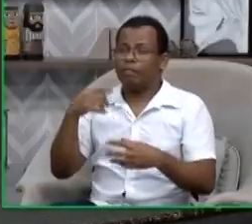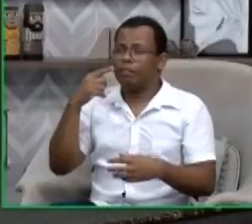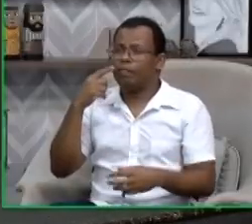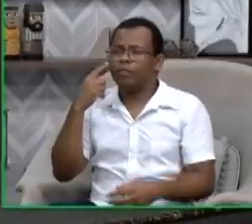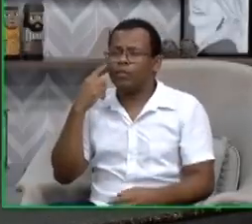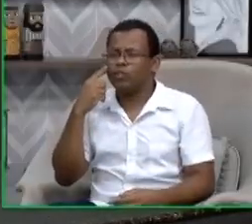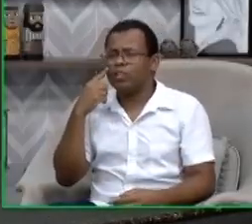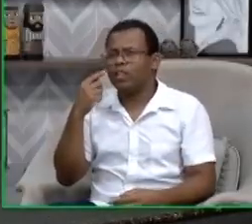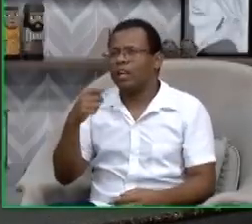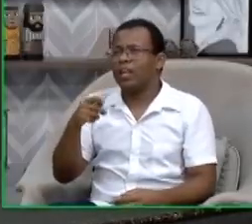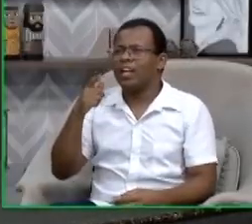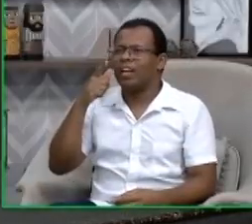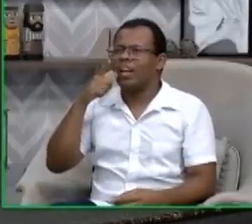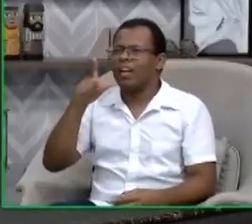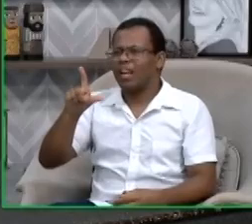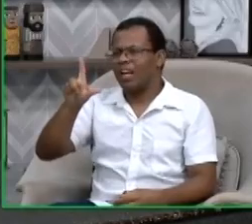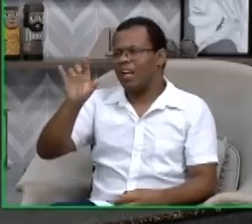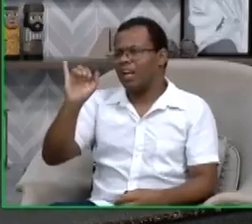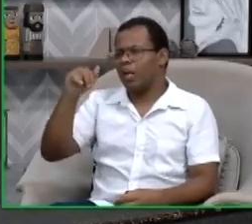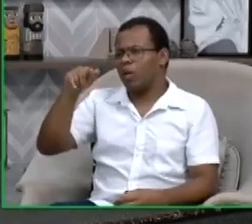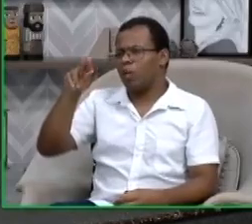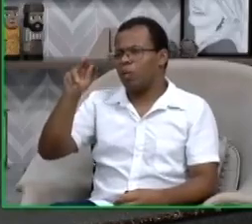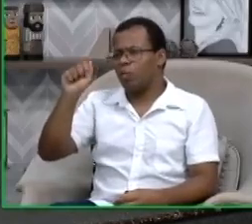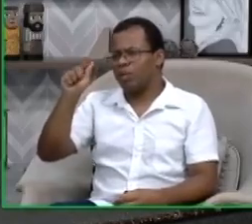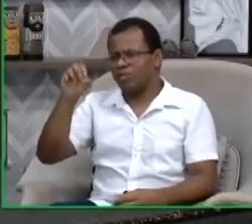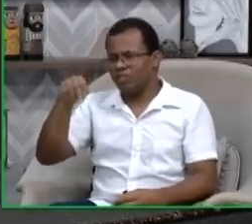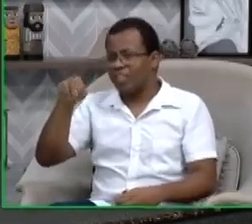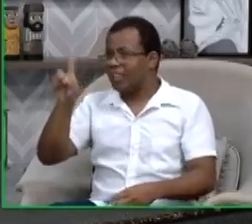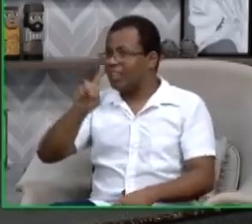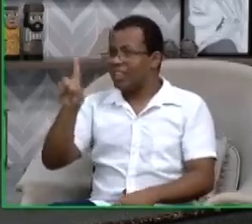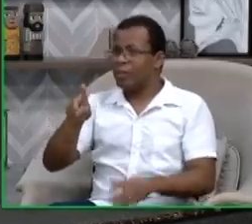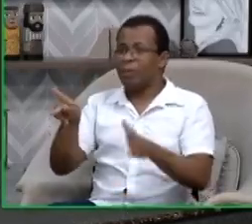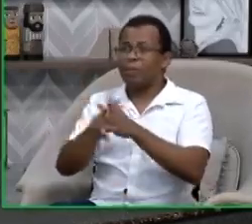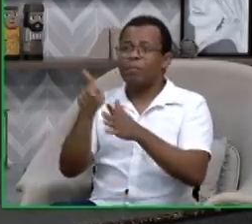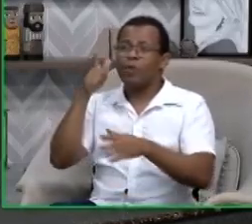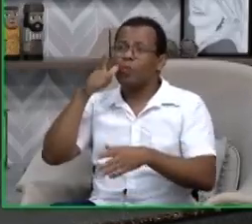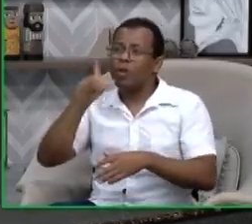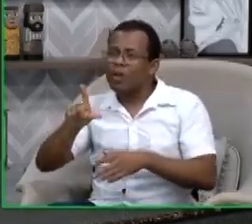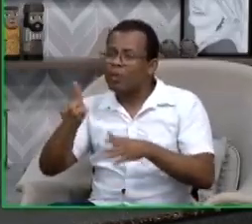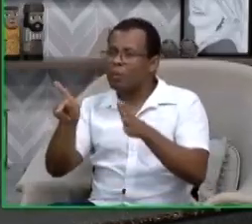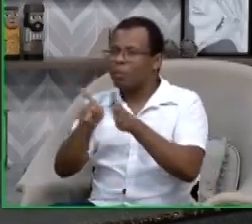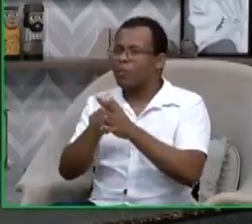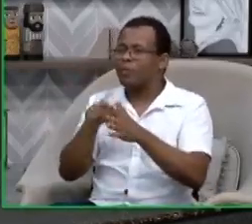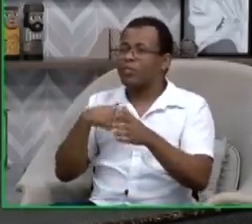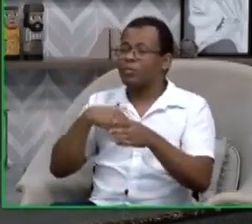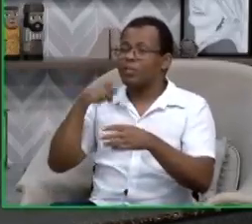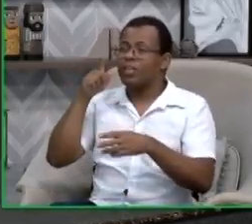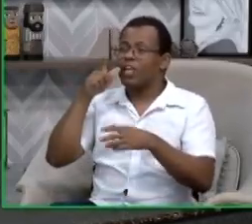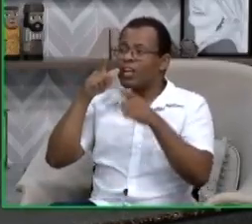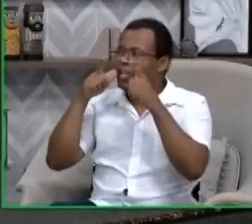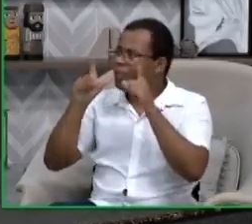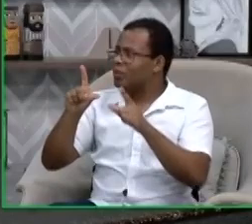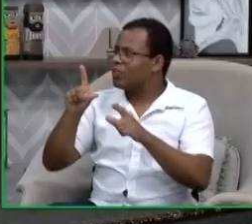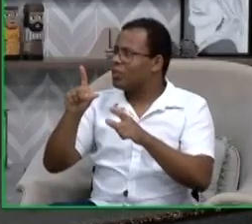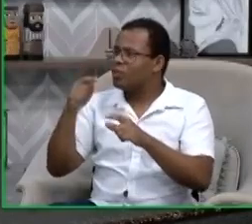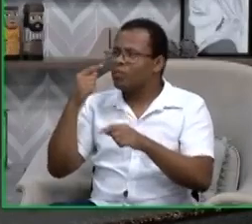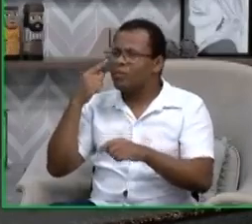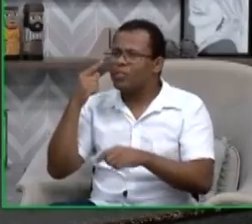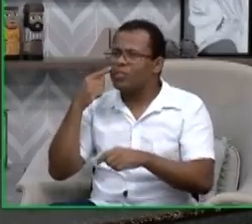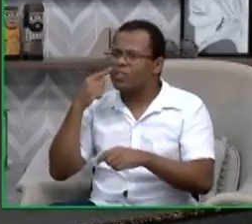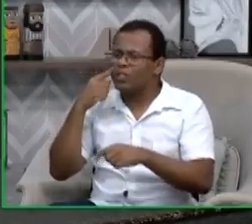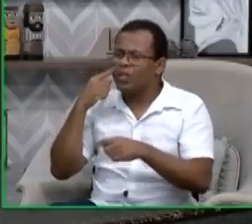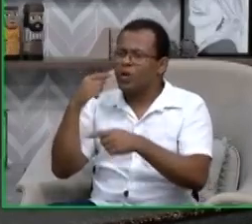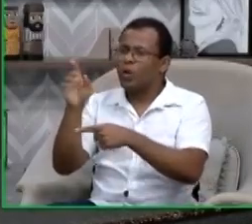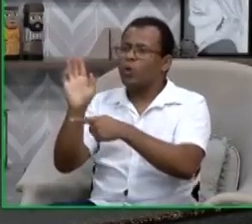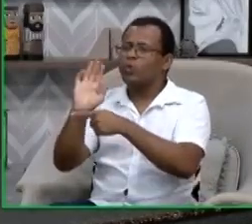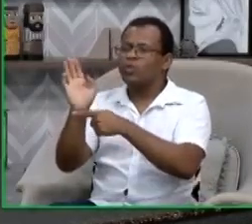de linguagem, mas não é linguagem, é uma língua, é um idioma. Quando a gente pensa em linguagem, agora há pouco eu citei o cinema. O